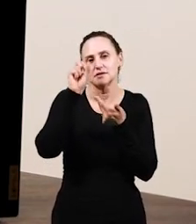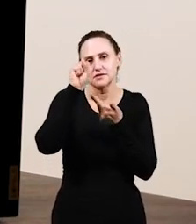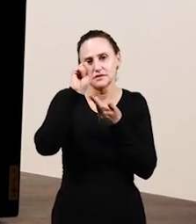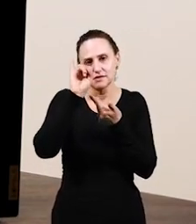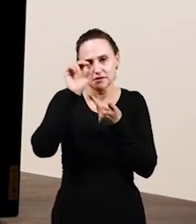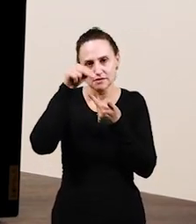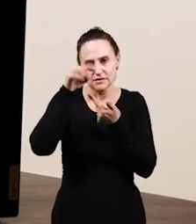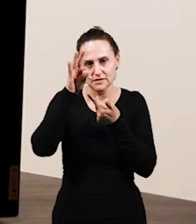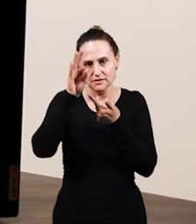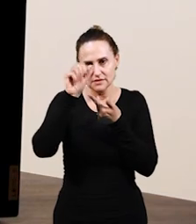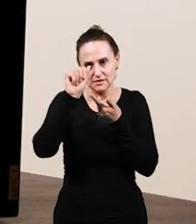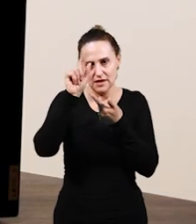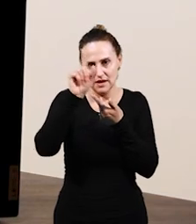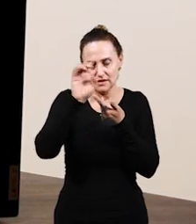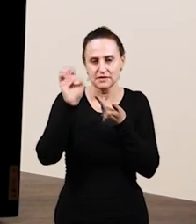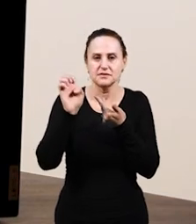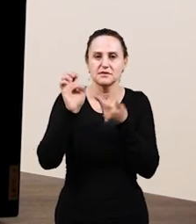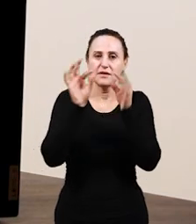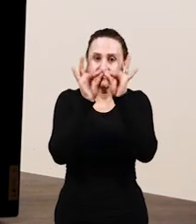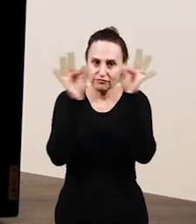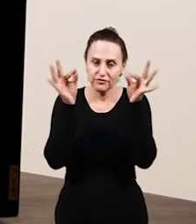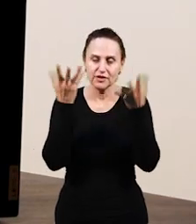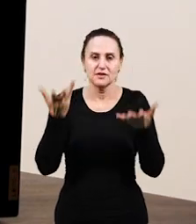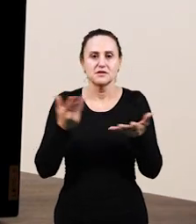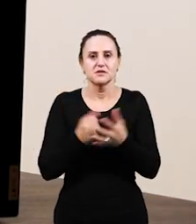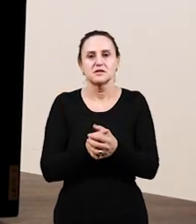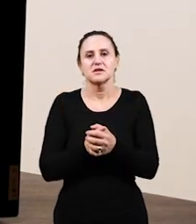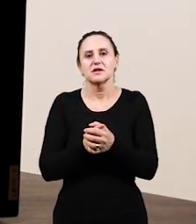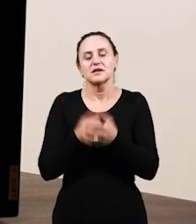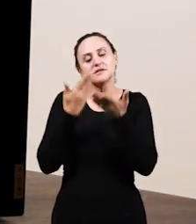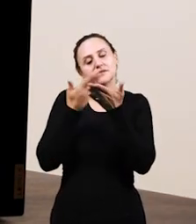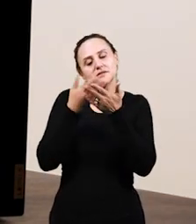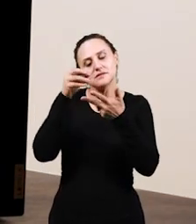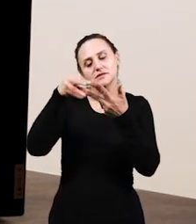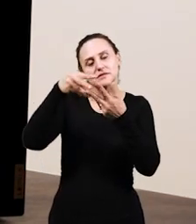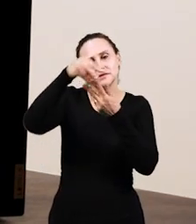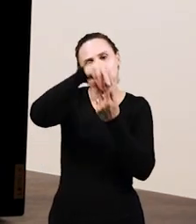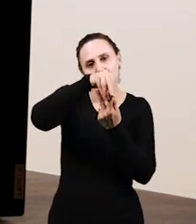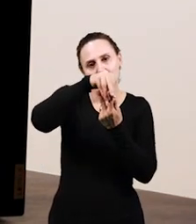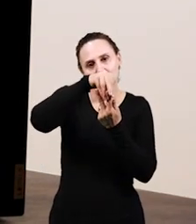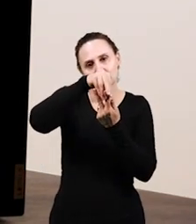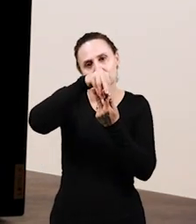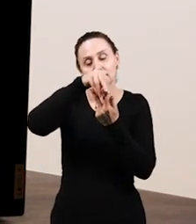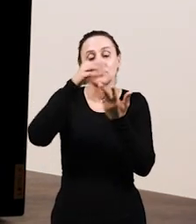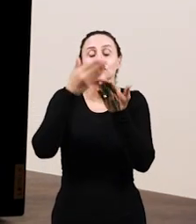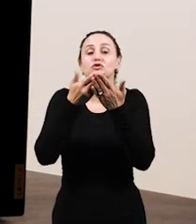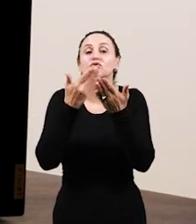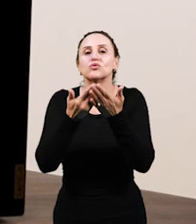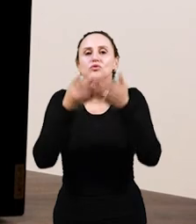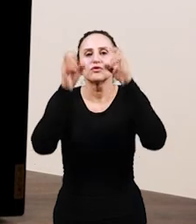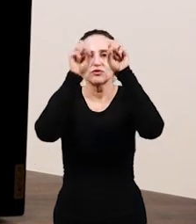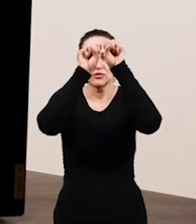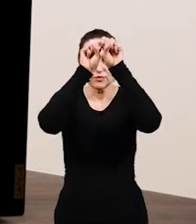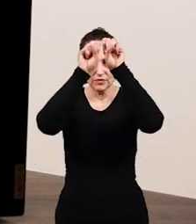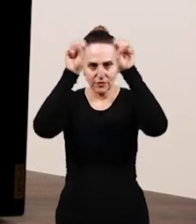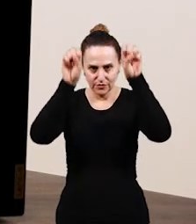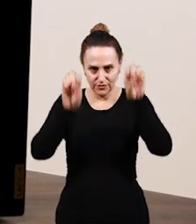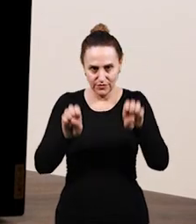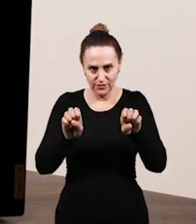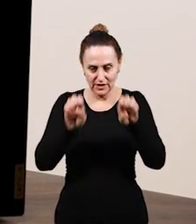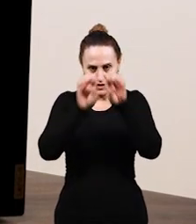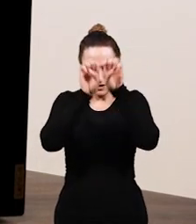soube esses três níveis que se pautam os estudos estruturalistas é então estruturalismo se desenvolveu na Europa